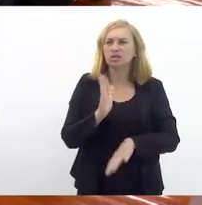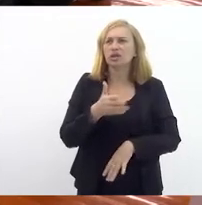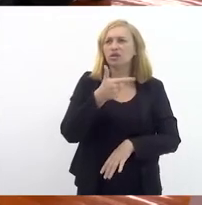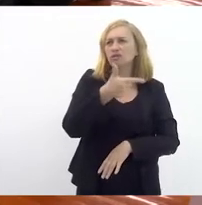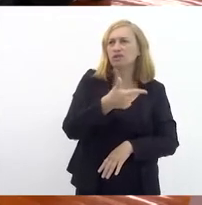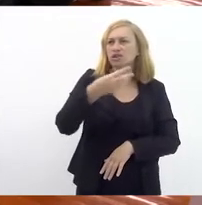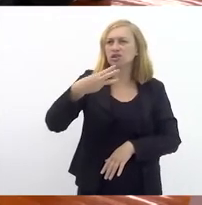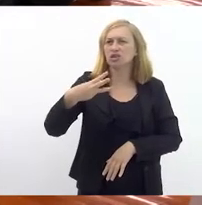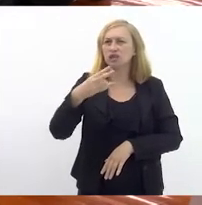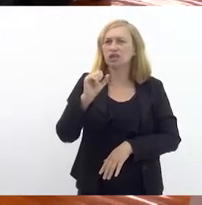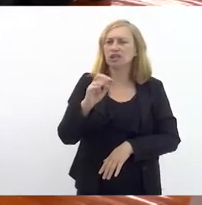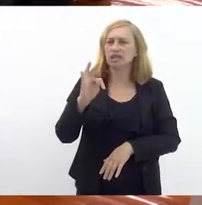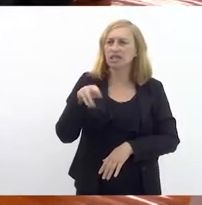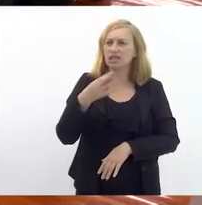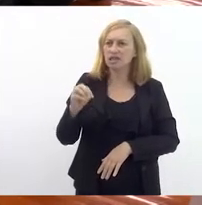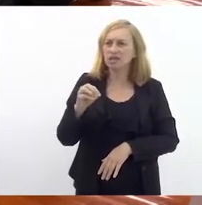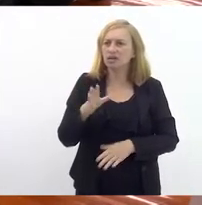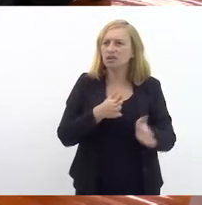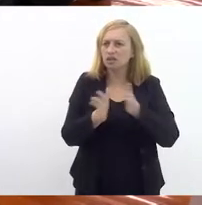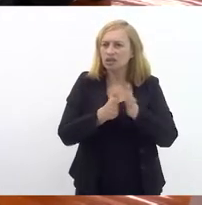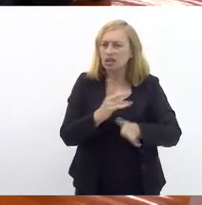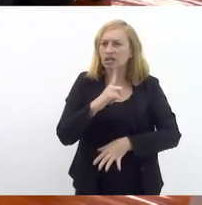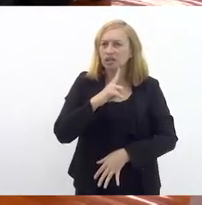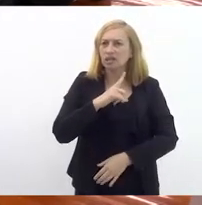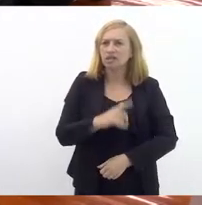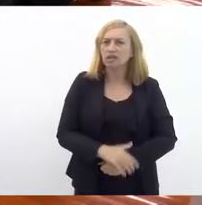23 estações são acessíveis.